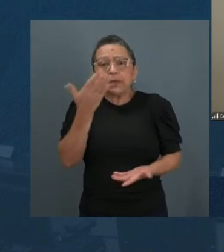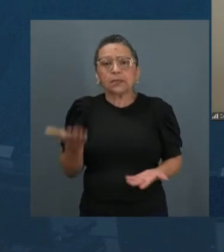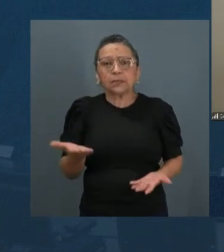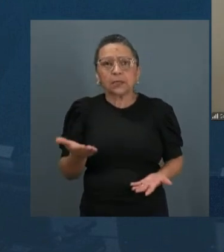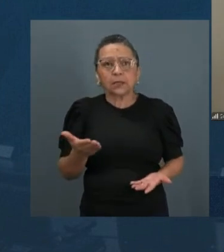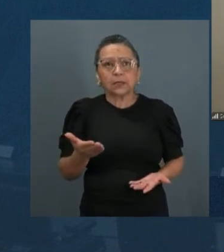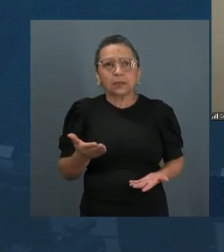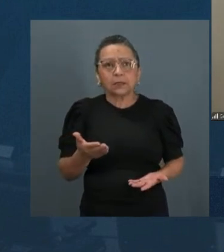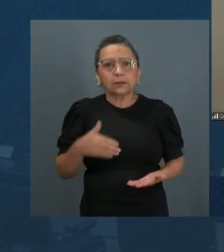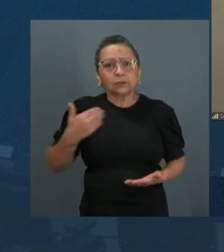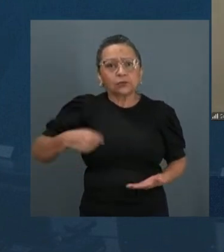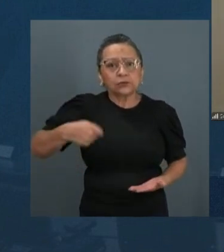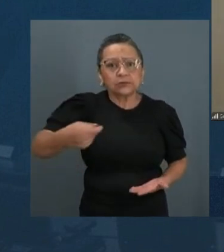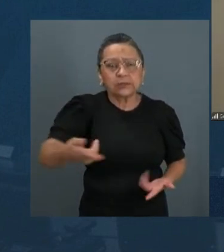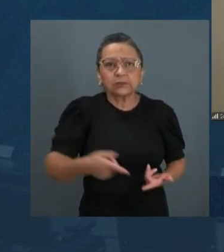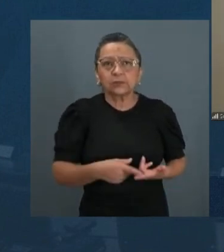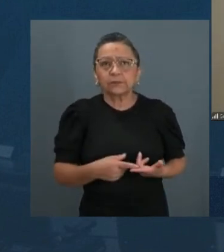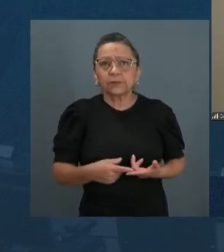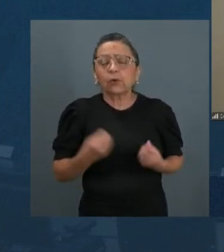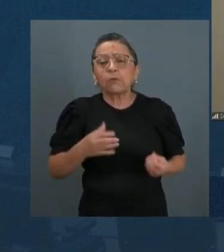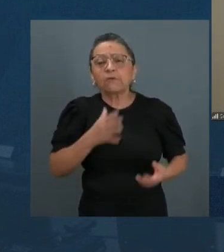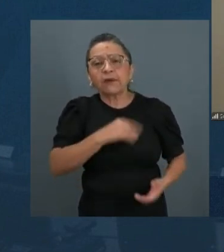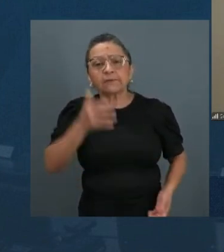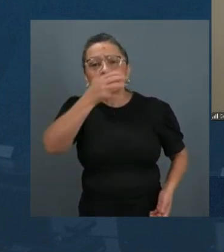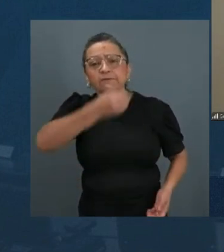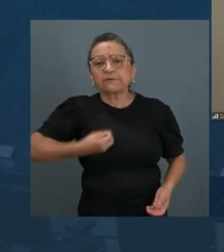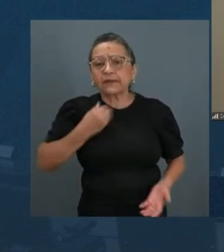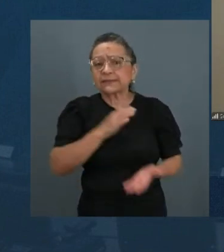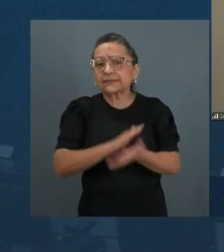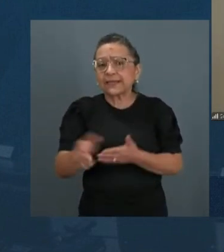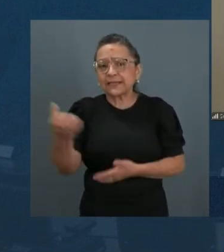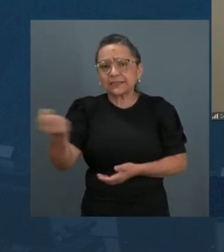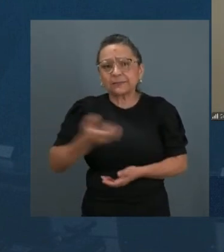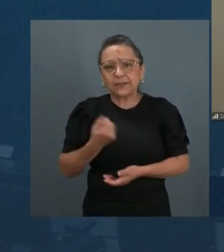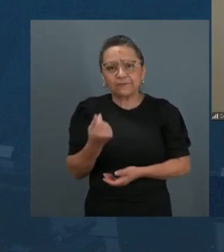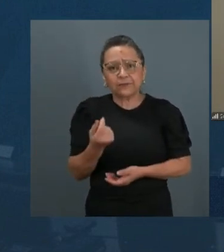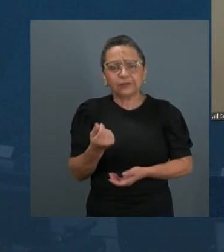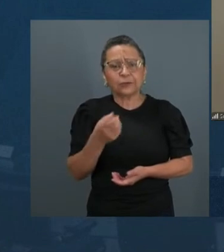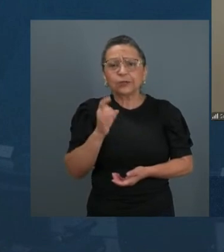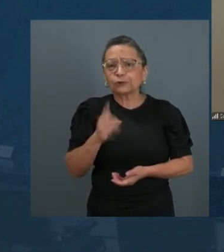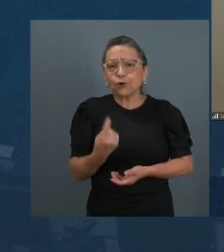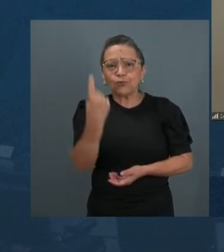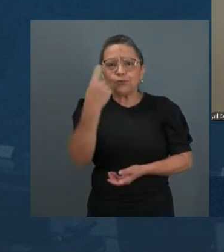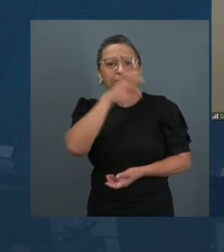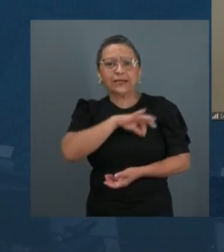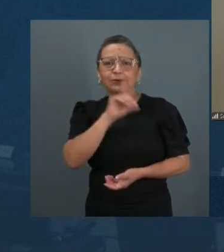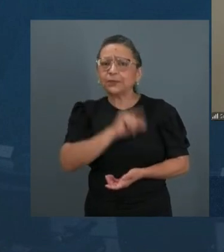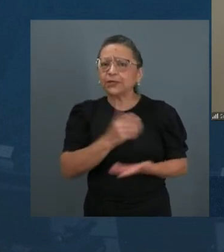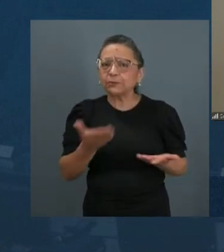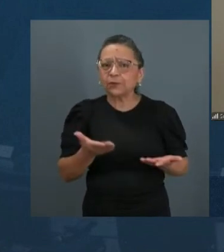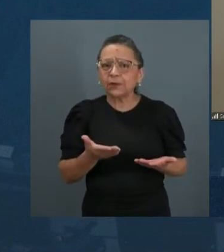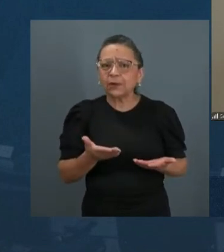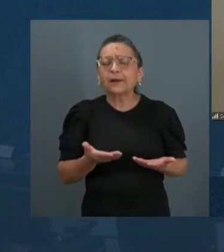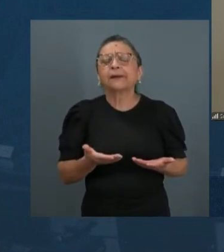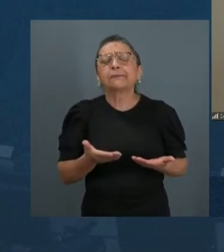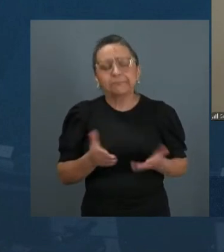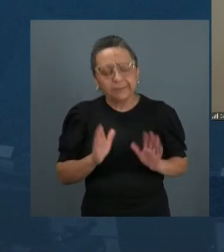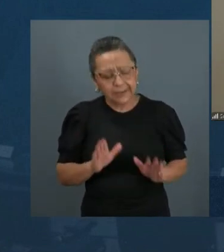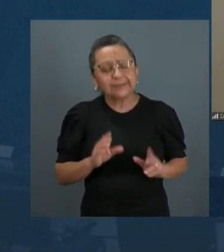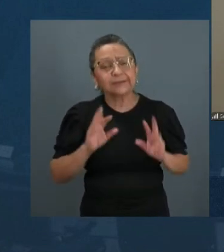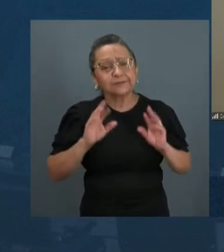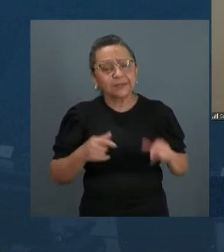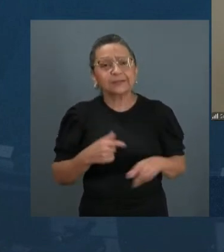dia seguinte. Como irão sobreviver sem esse BPC? É apenas um salário mínimo, mas faz a